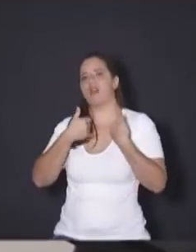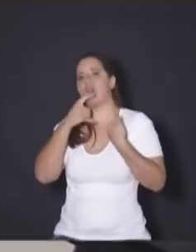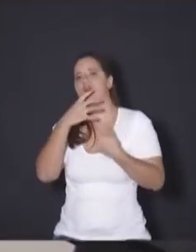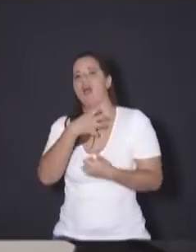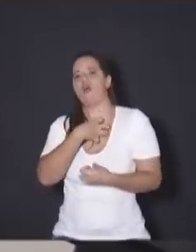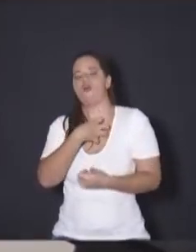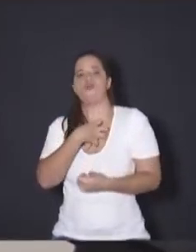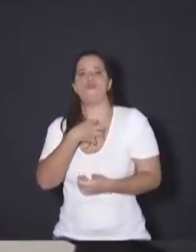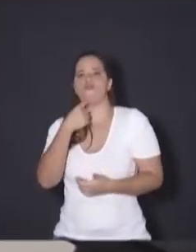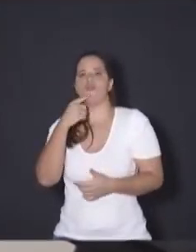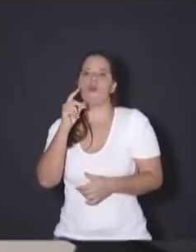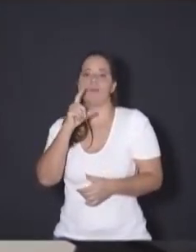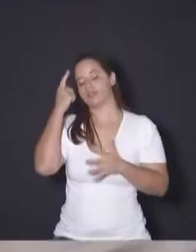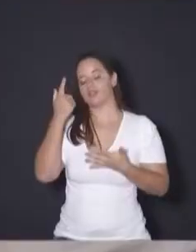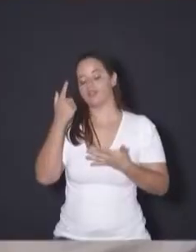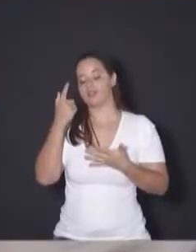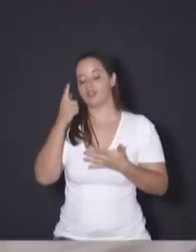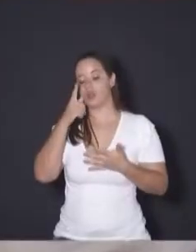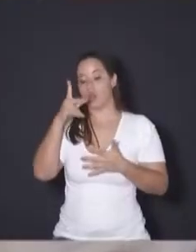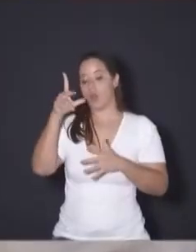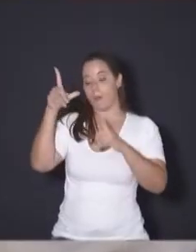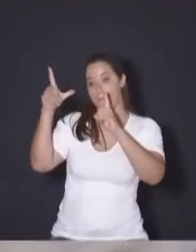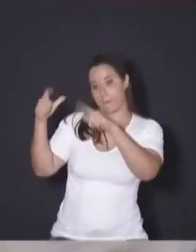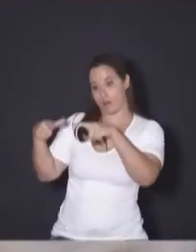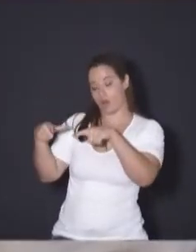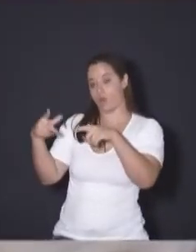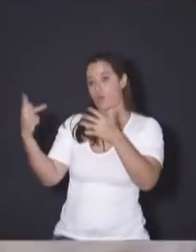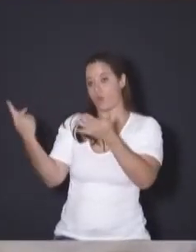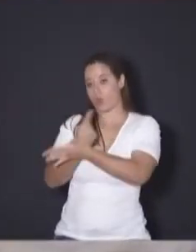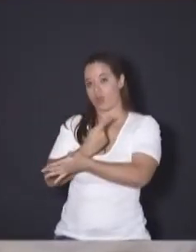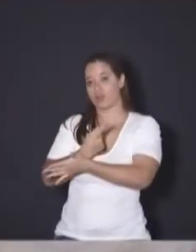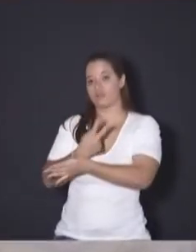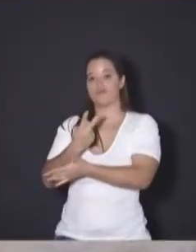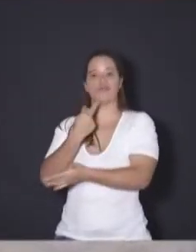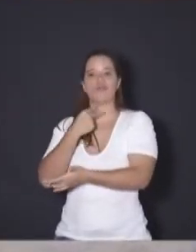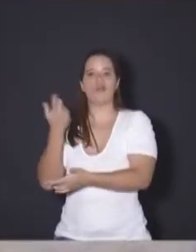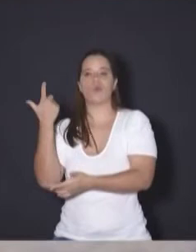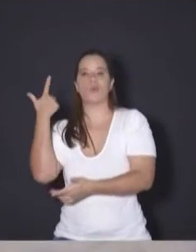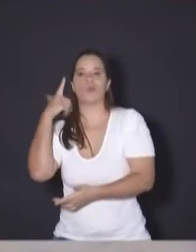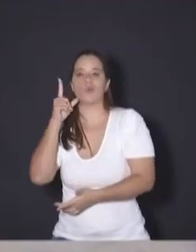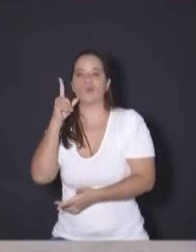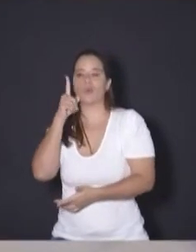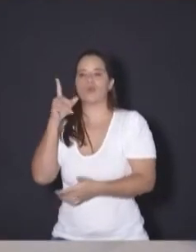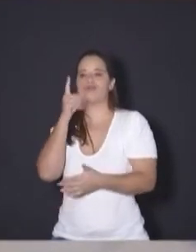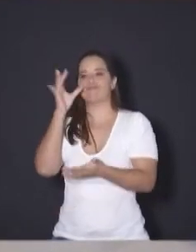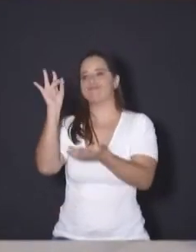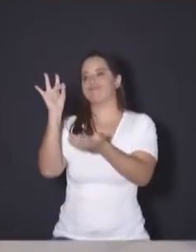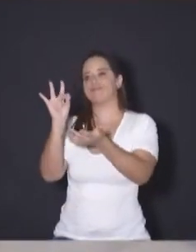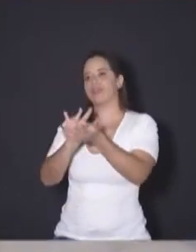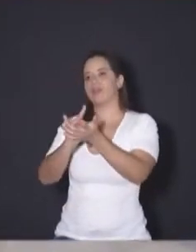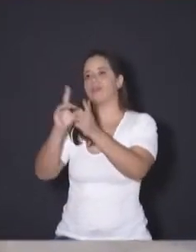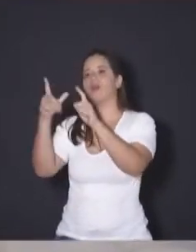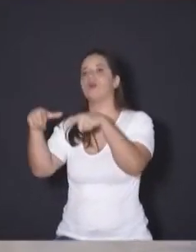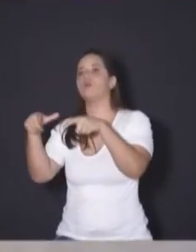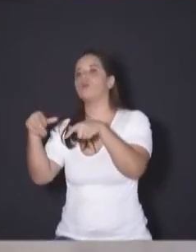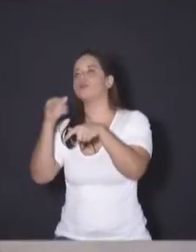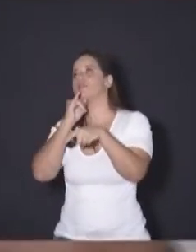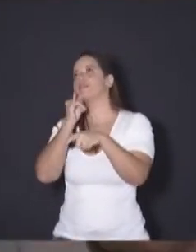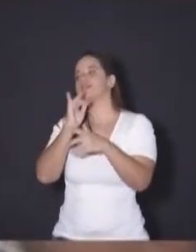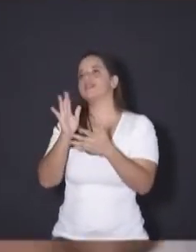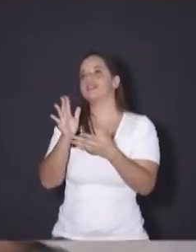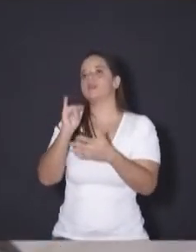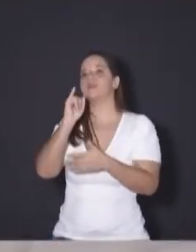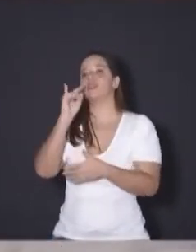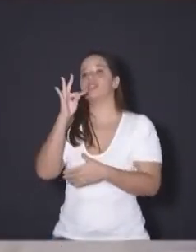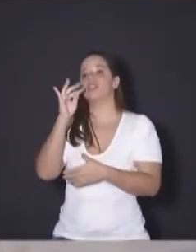forma que deve ser contada ao território funcional e não vai você não vai conseguir fazer com que um determinado território vamos pegar aquele